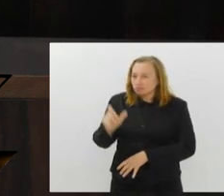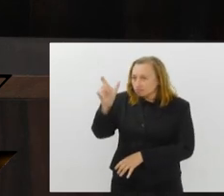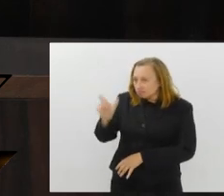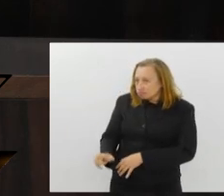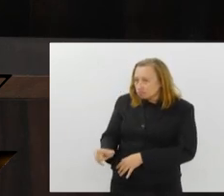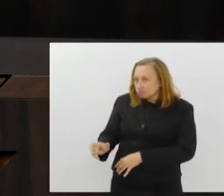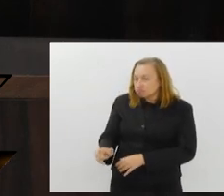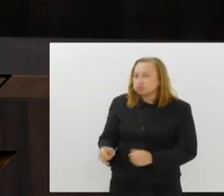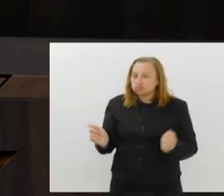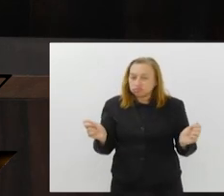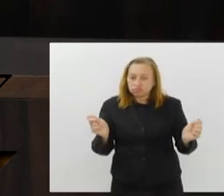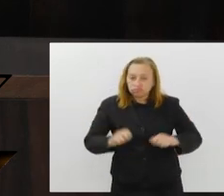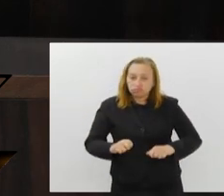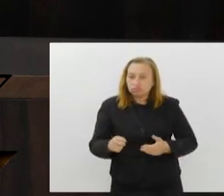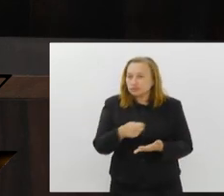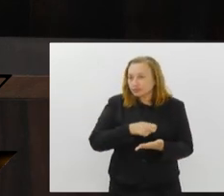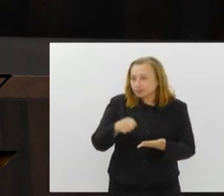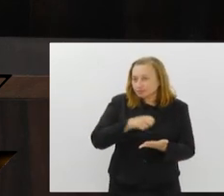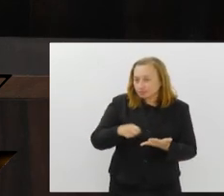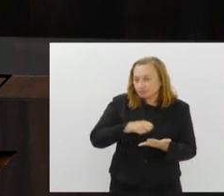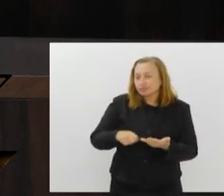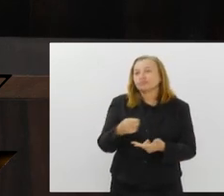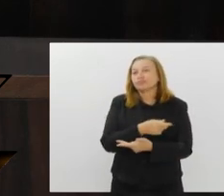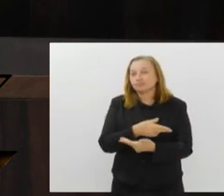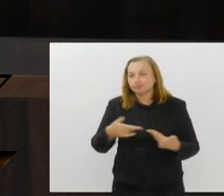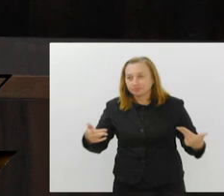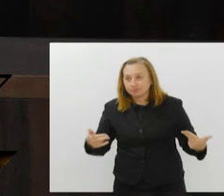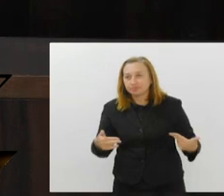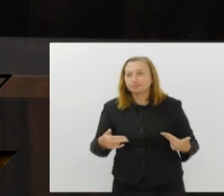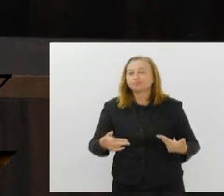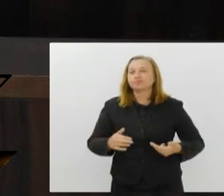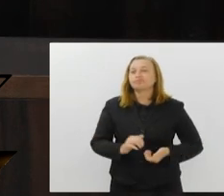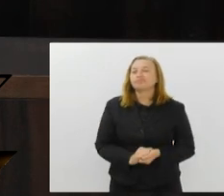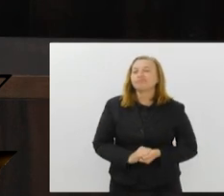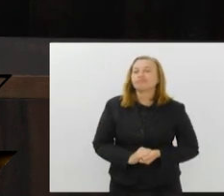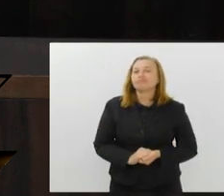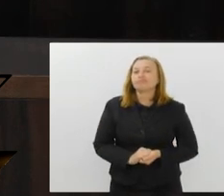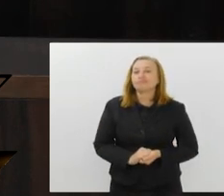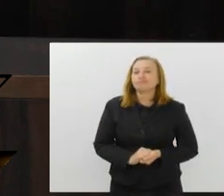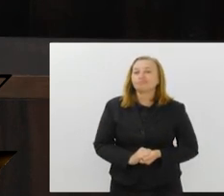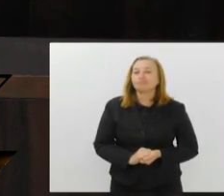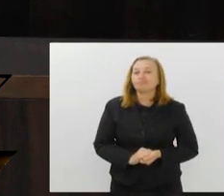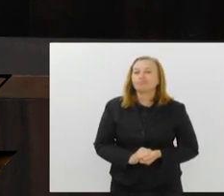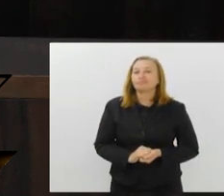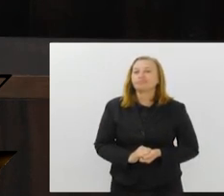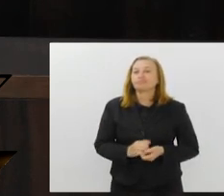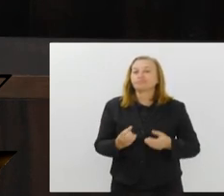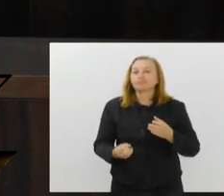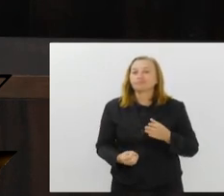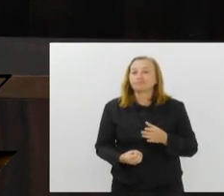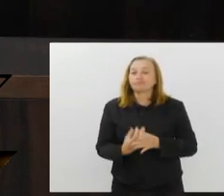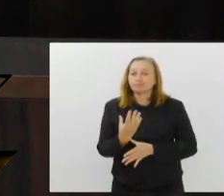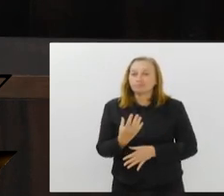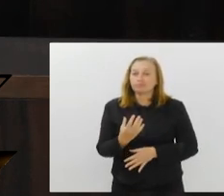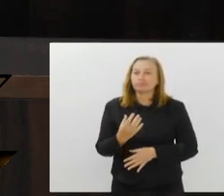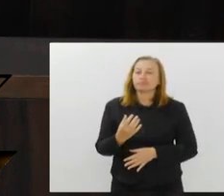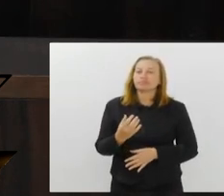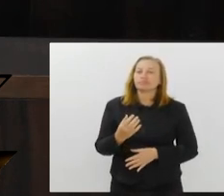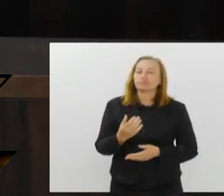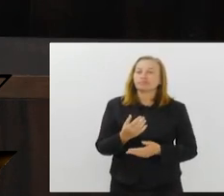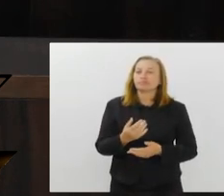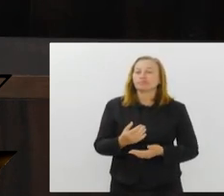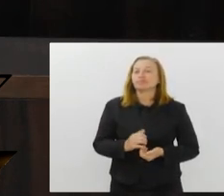Progressista escreveu bastante teve vitórias que criaram jurisprudência no Supremo